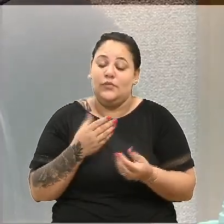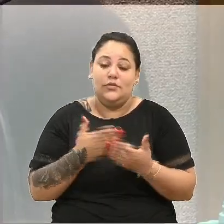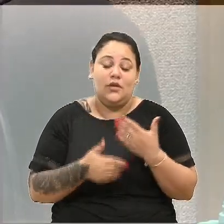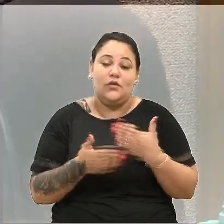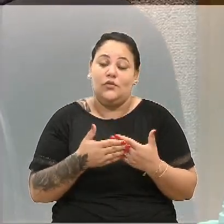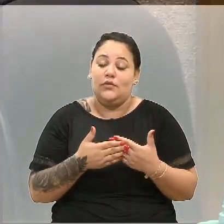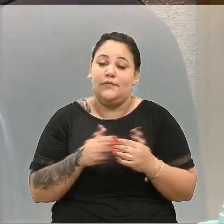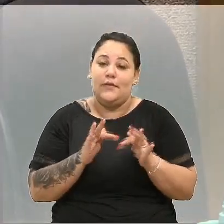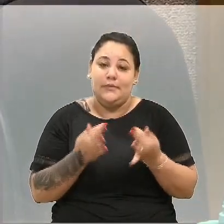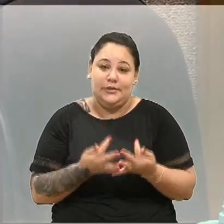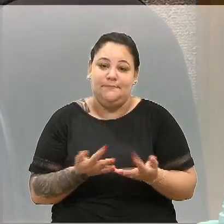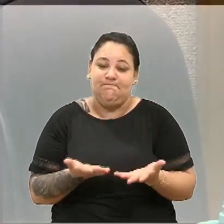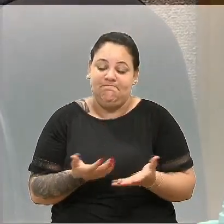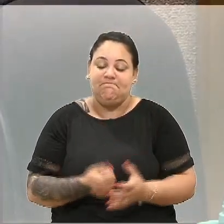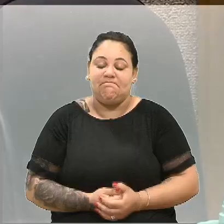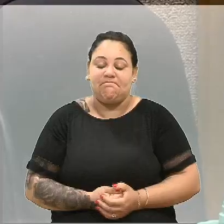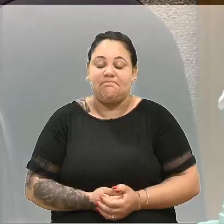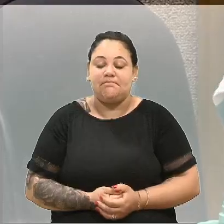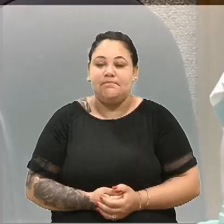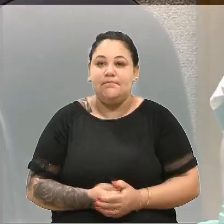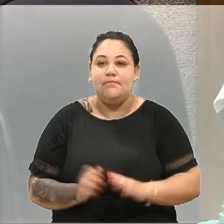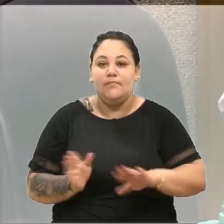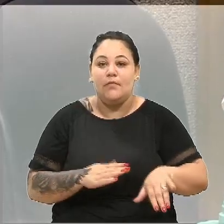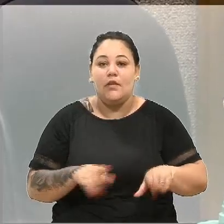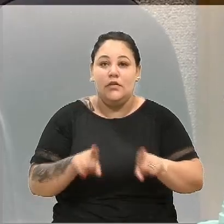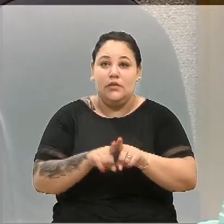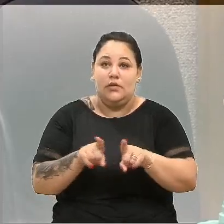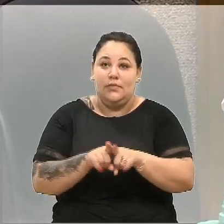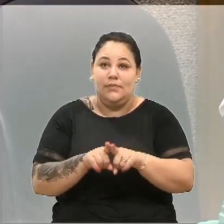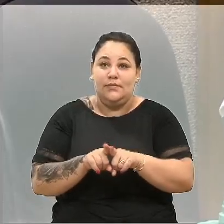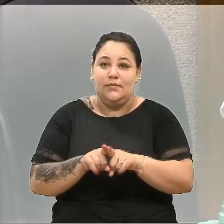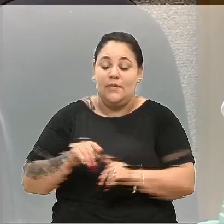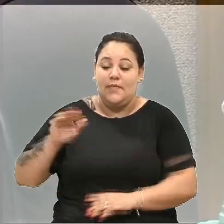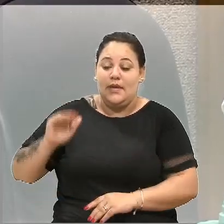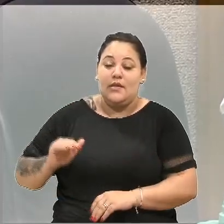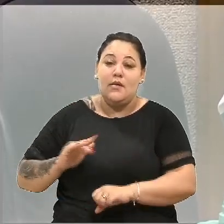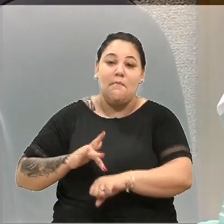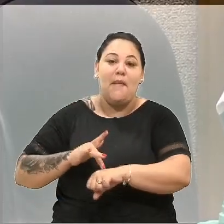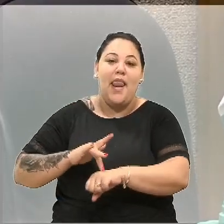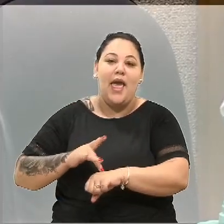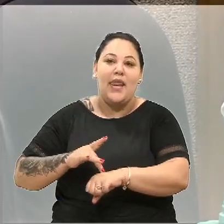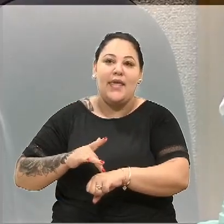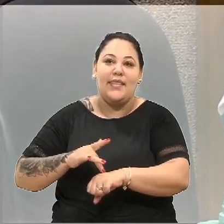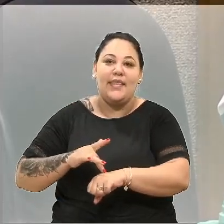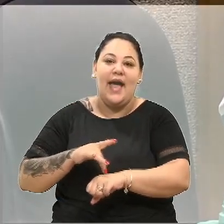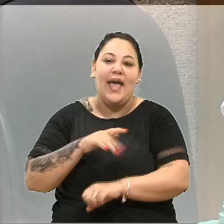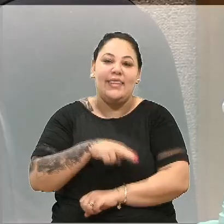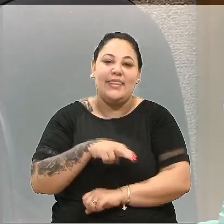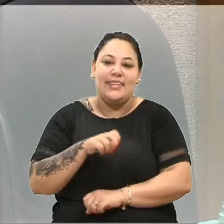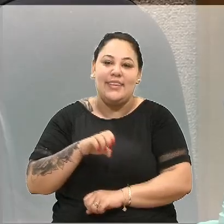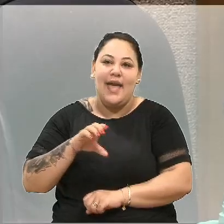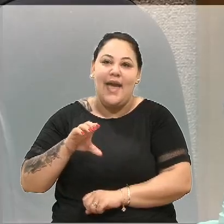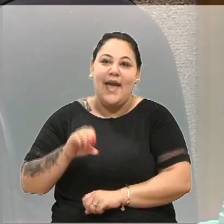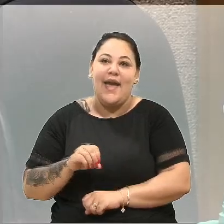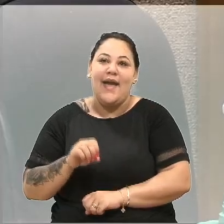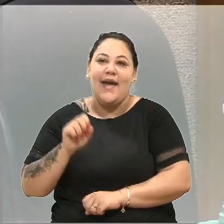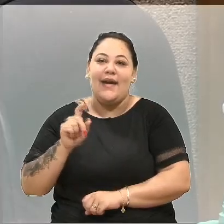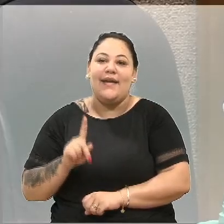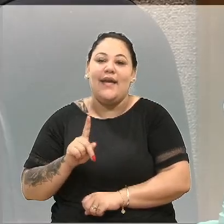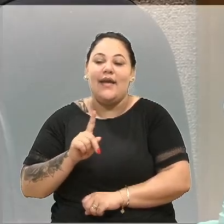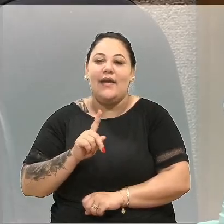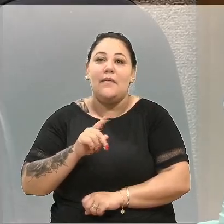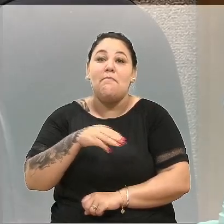família. E também a pequena bailarina Mel. Quem não conheceu a pequena bailarina Mel,